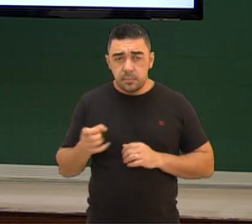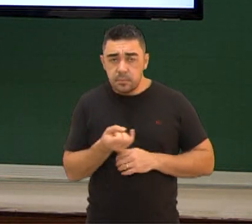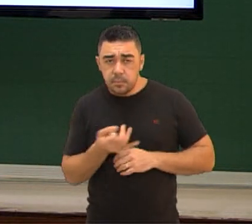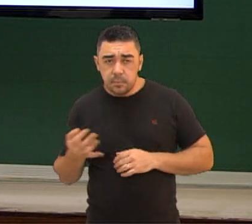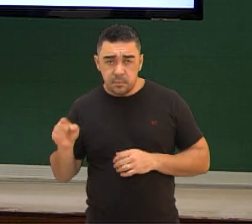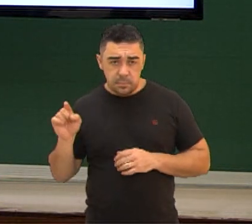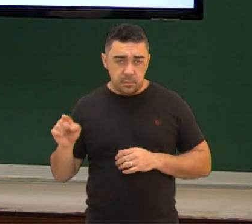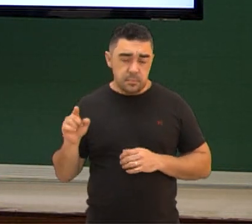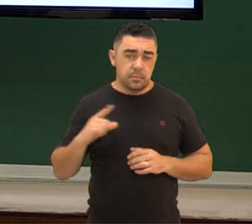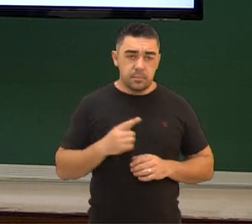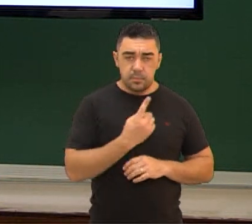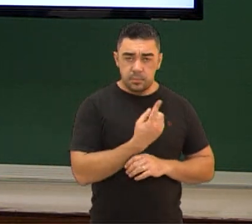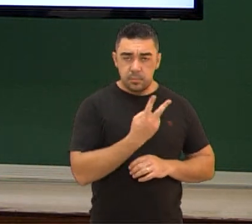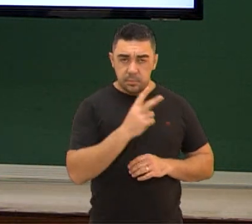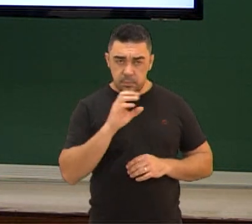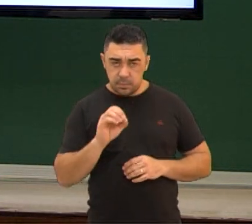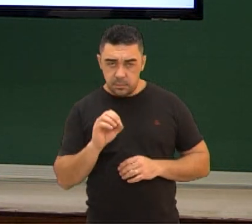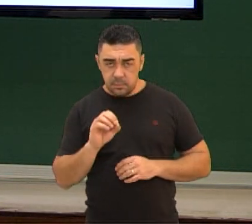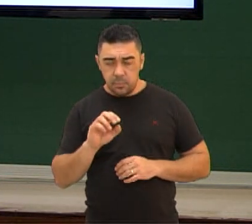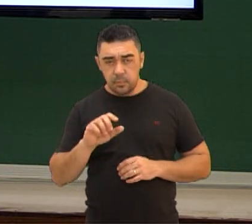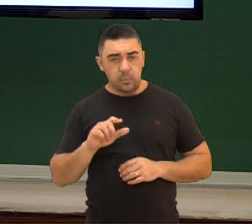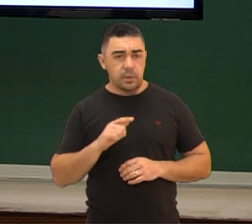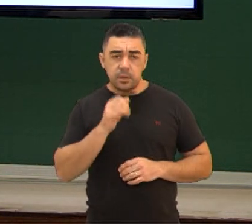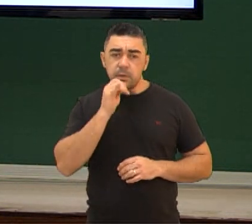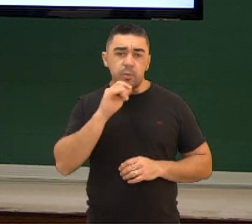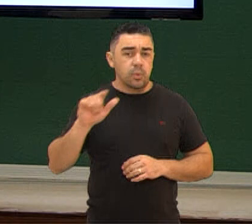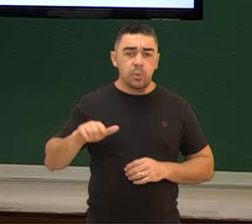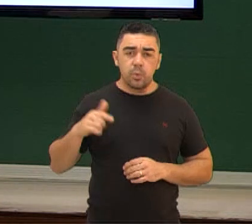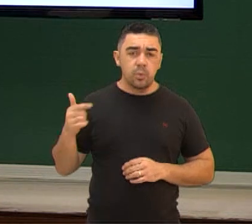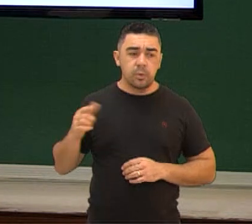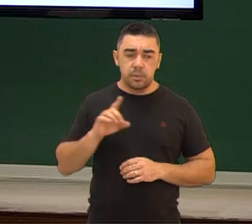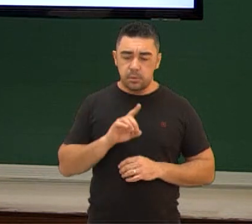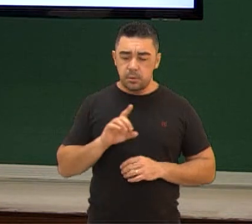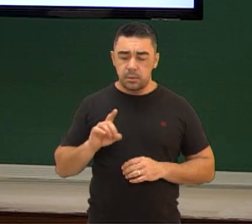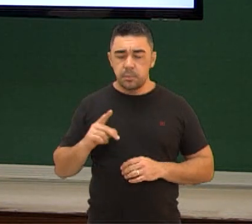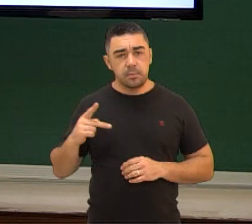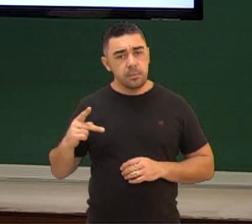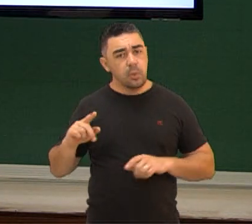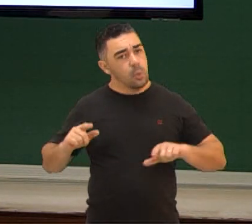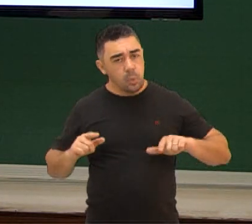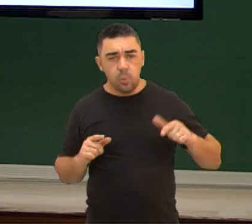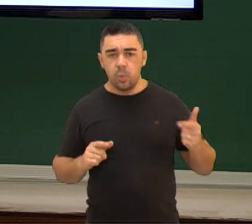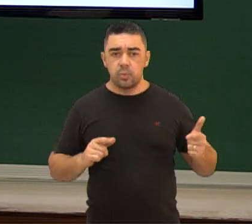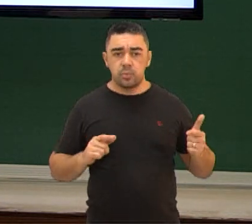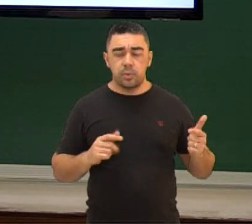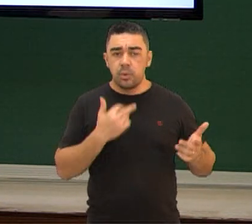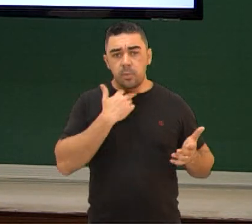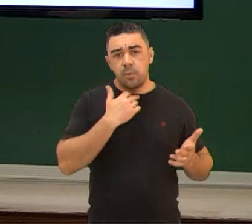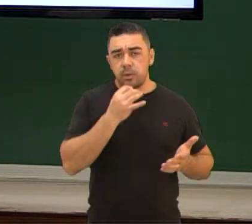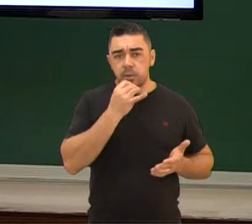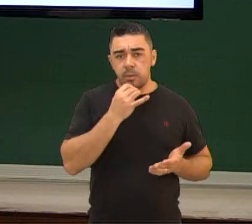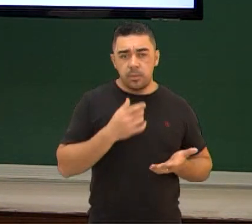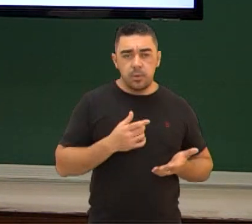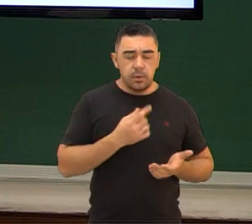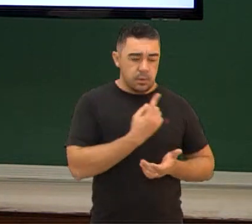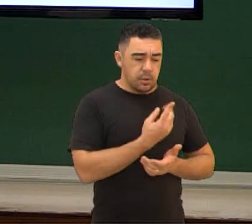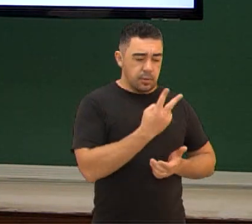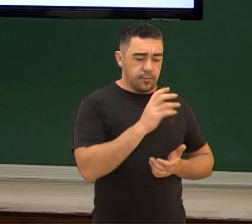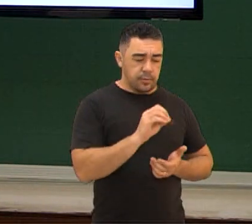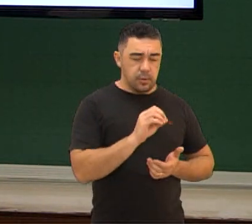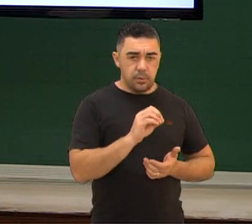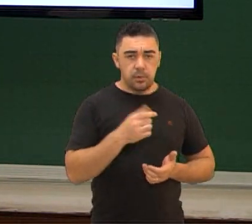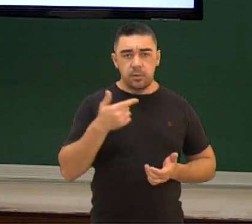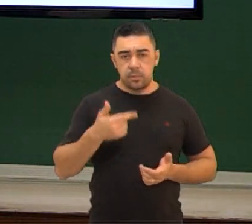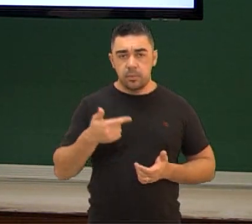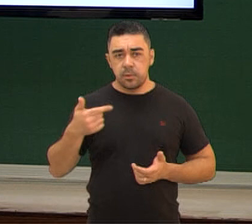foi projetado. Se for outra tensão, ele vai desenvolver uma potência diferente, né? Então eu não posso ligar um aparelho de 120 volts